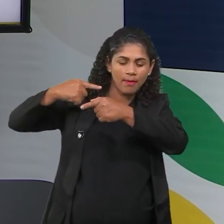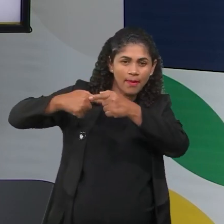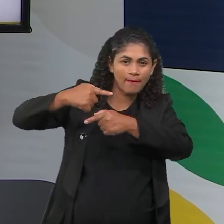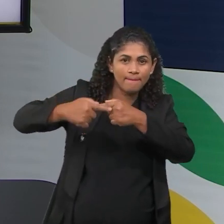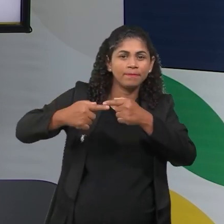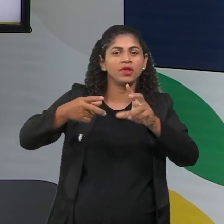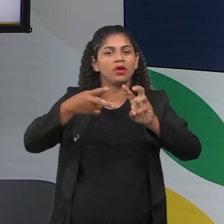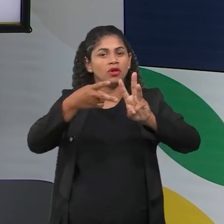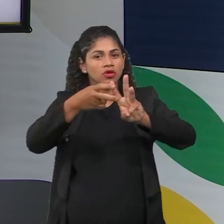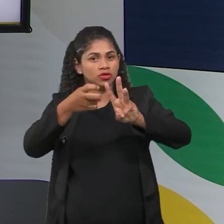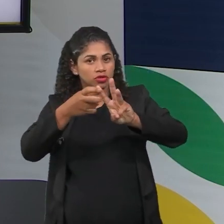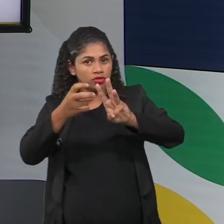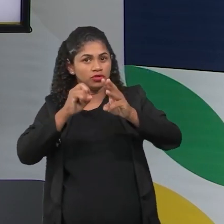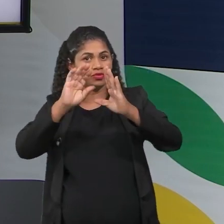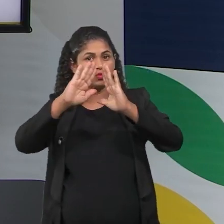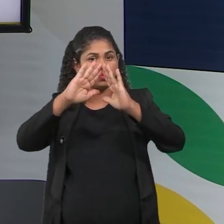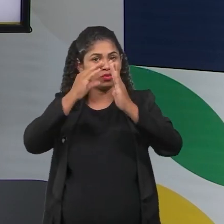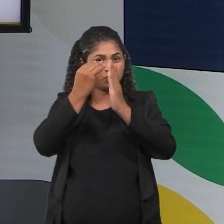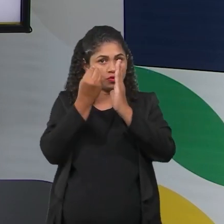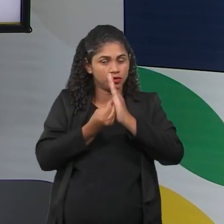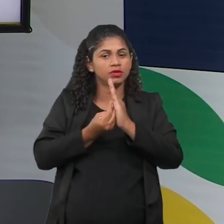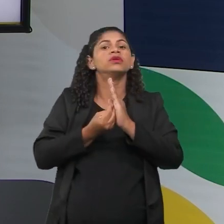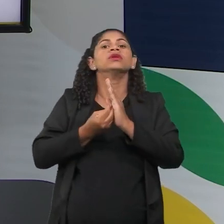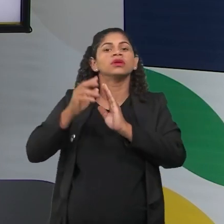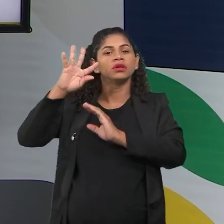dos indígenas, como os quilombolas, como os